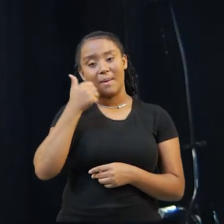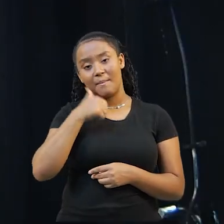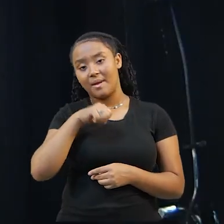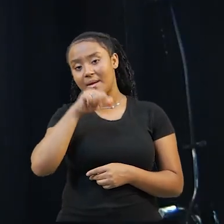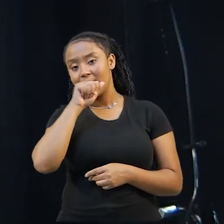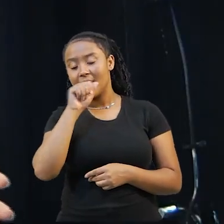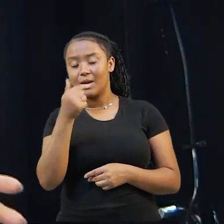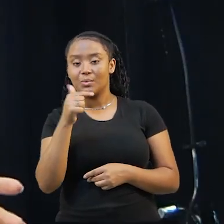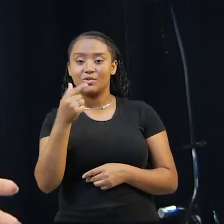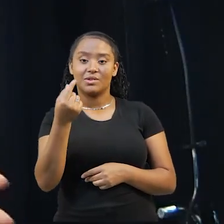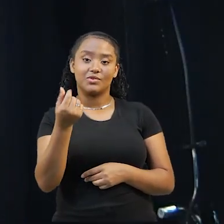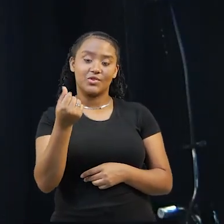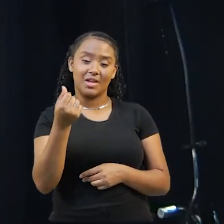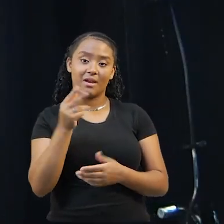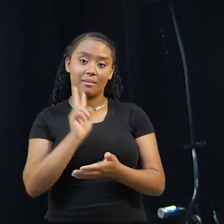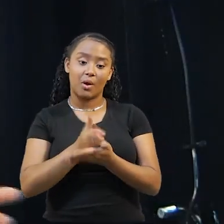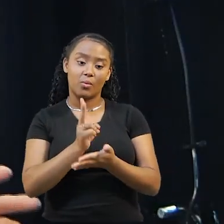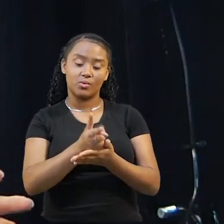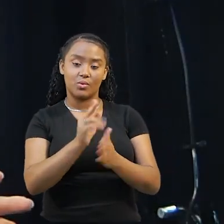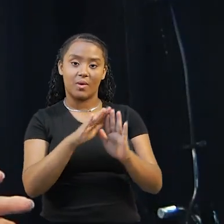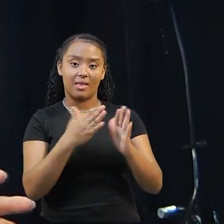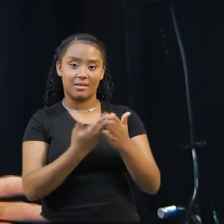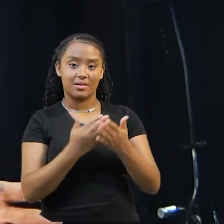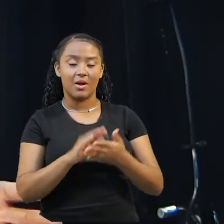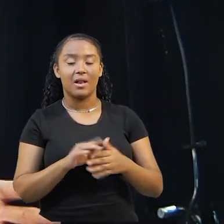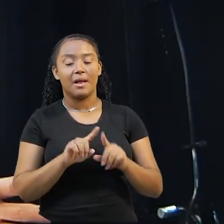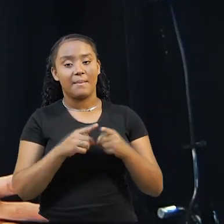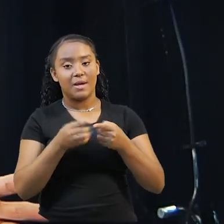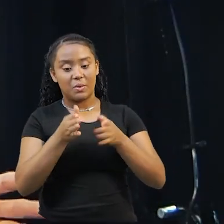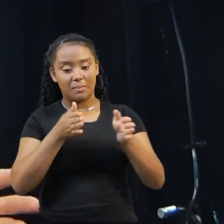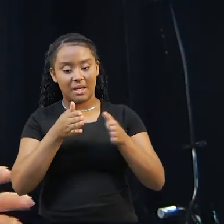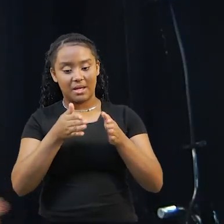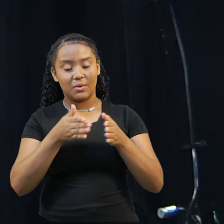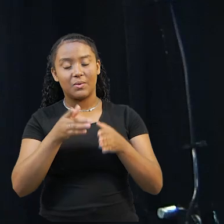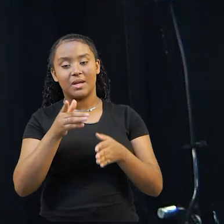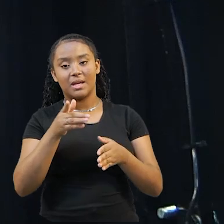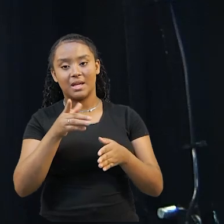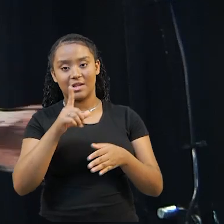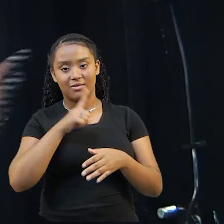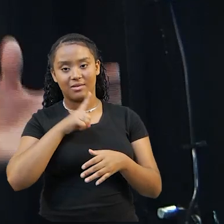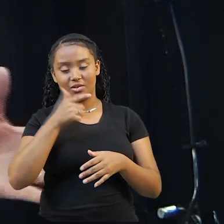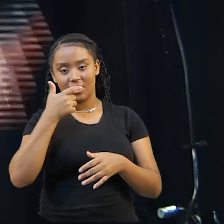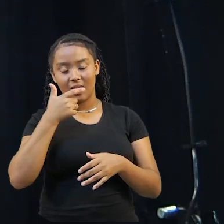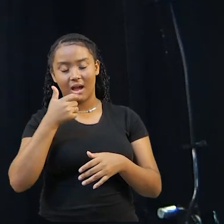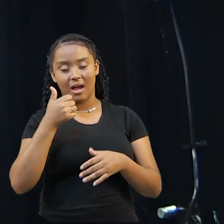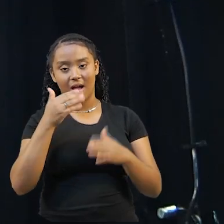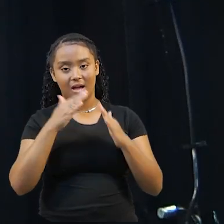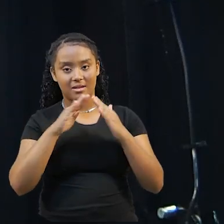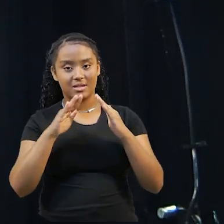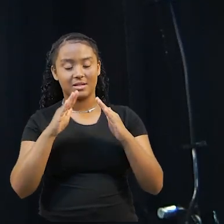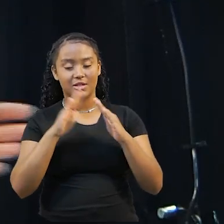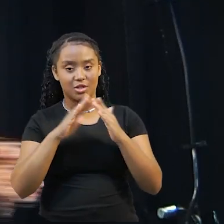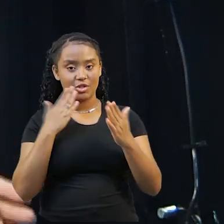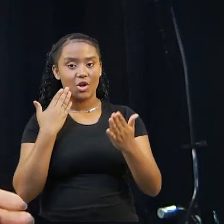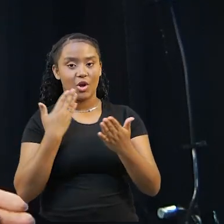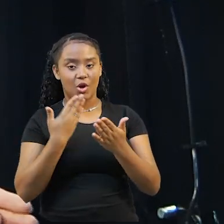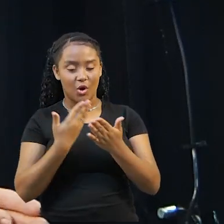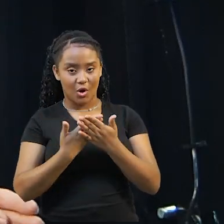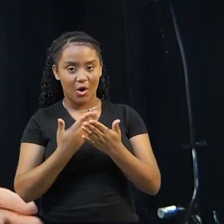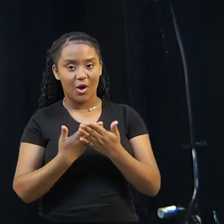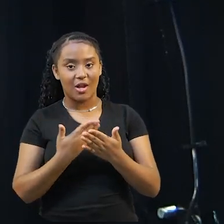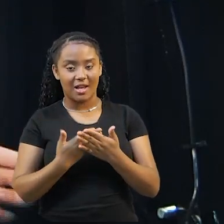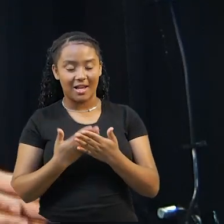então fechou. Mas enquanto ela teve a escolinha, a gente ficava muito tempo, passava o dia inteiro na escolinha para ela poder trabalhar. Depois ela foi